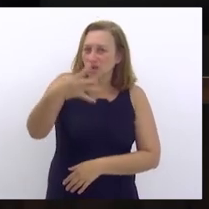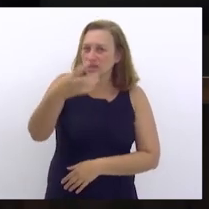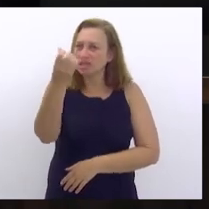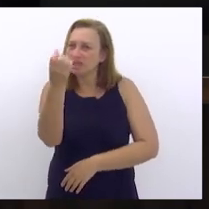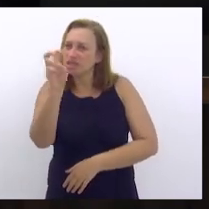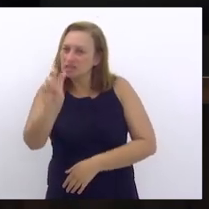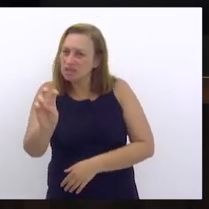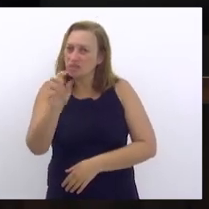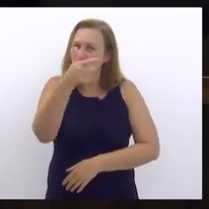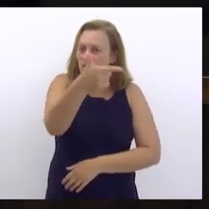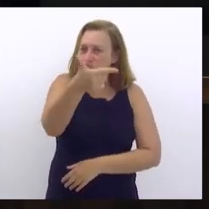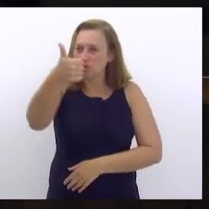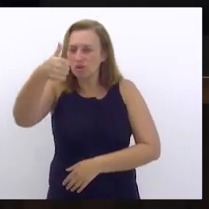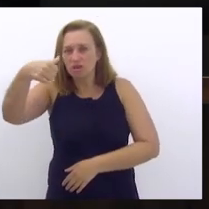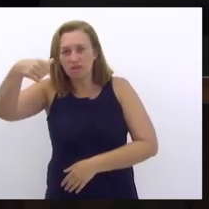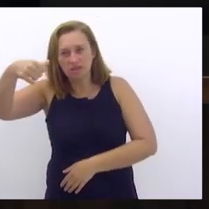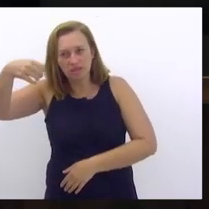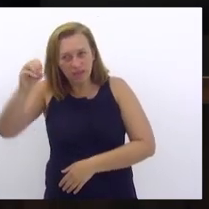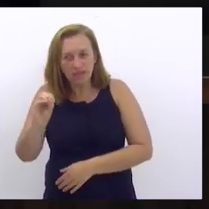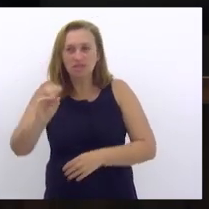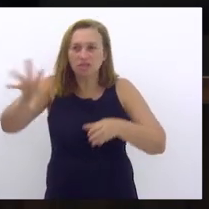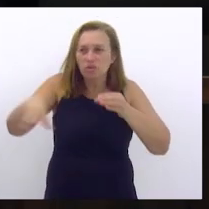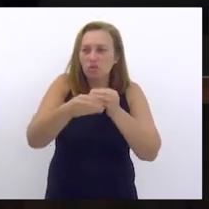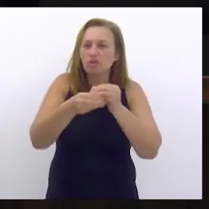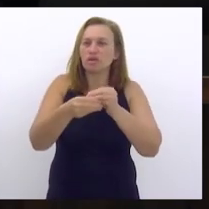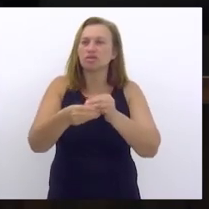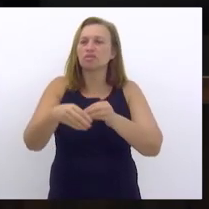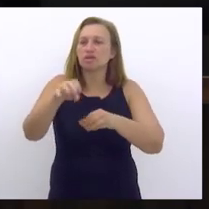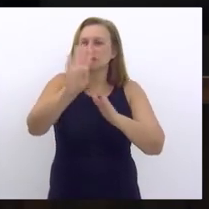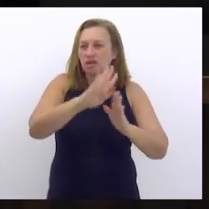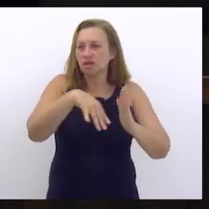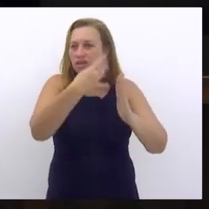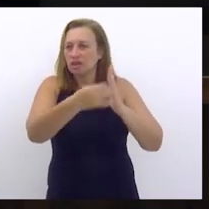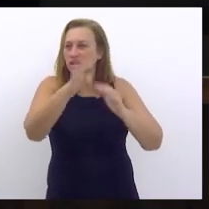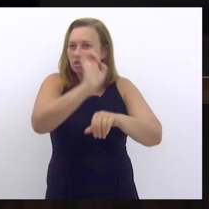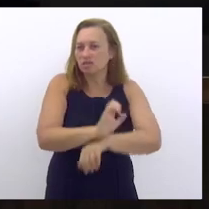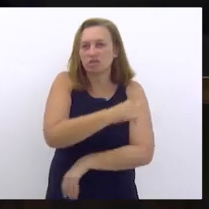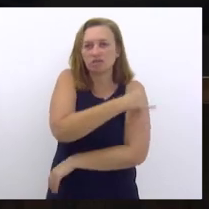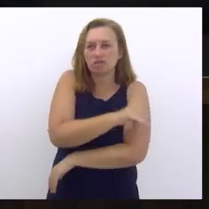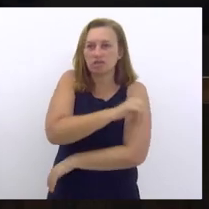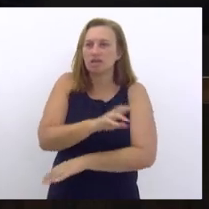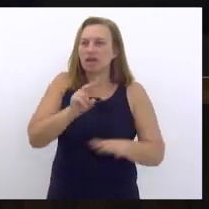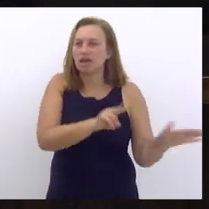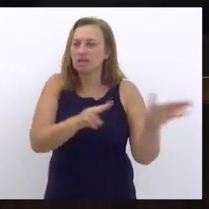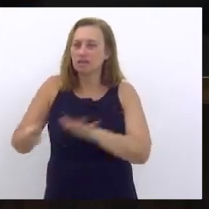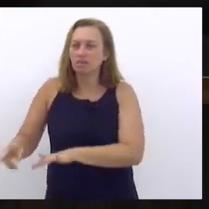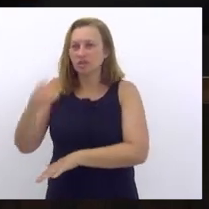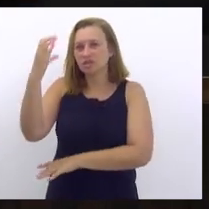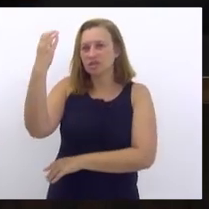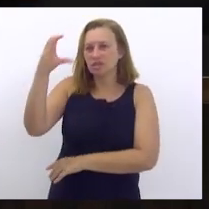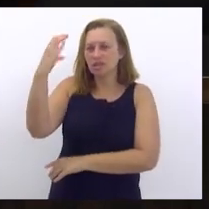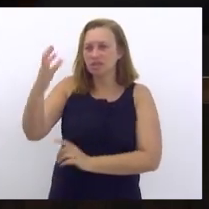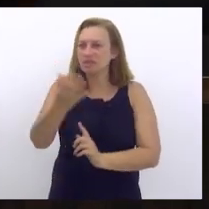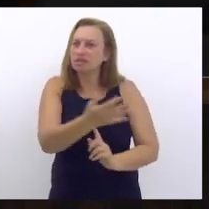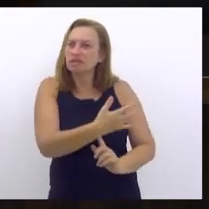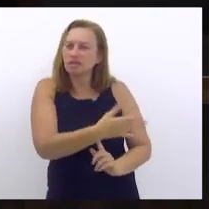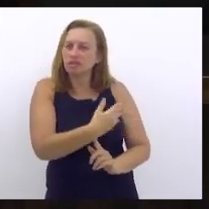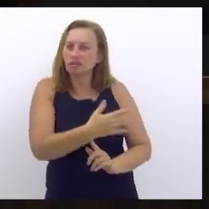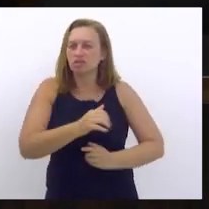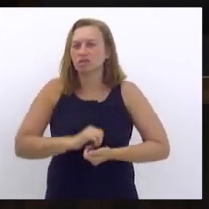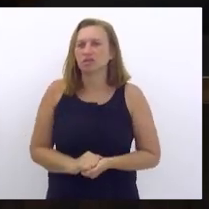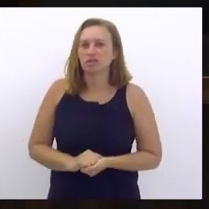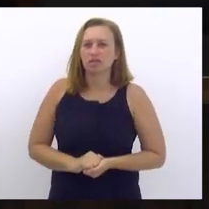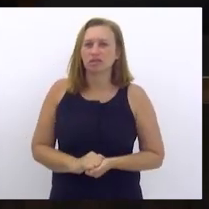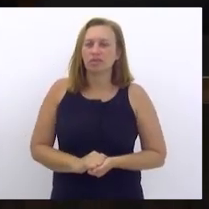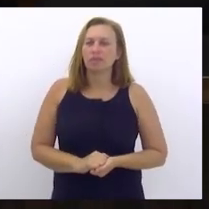2010, incluindo no calendário oficial do Estado do Rio de Janeiro a Semana Estadual de Ciência e Tecnologia, pendendo